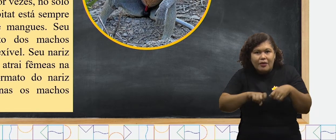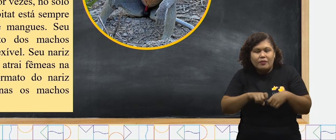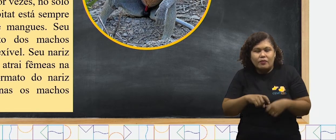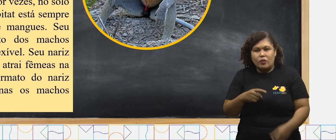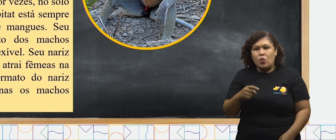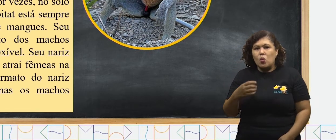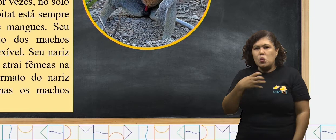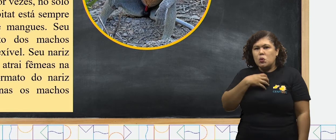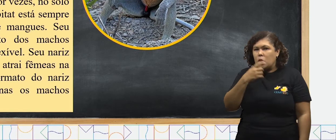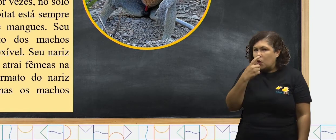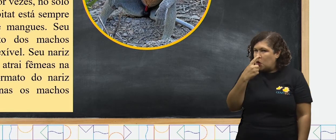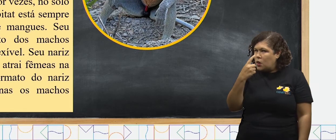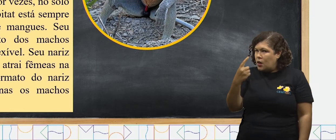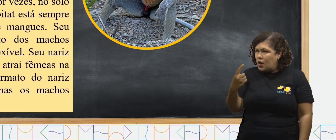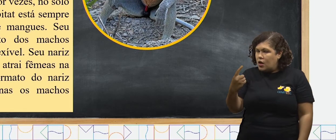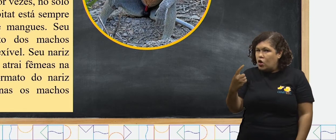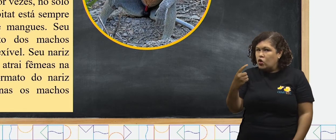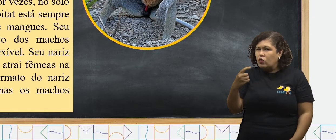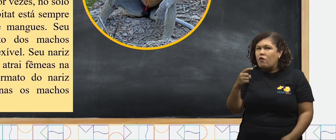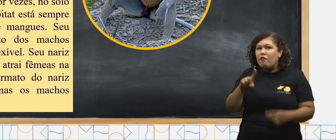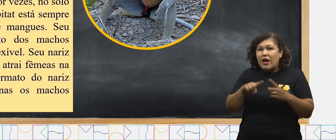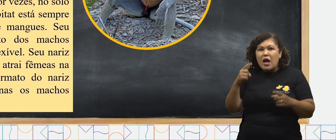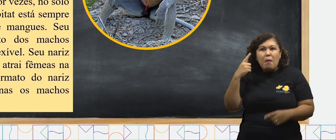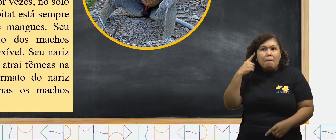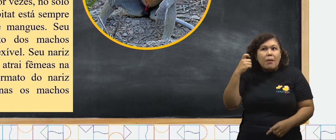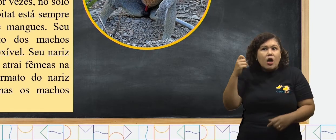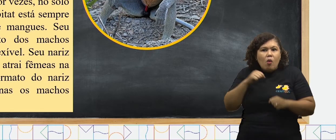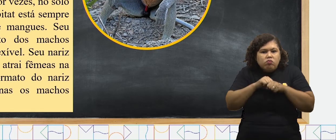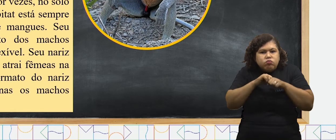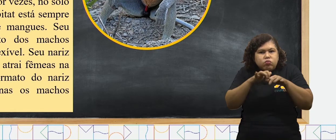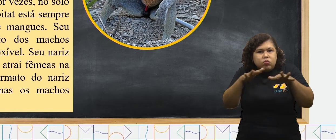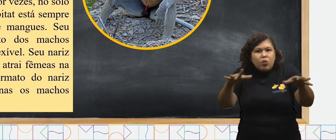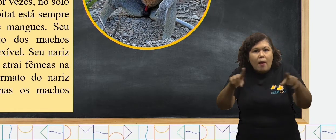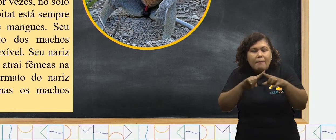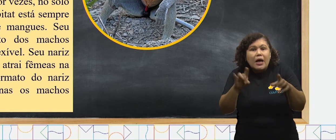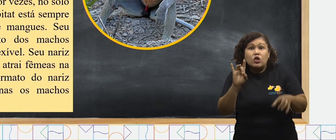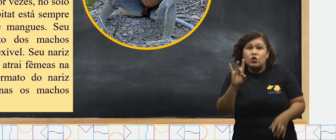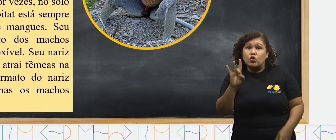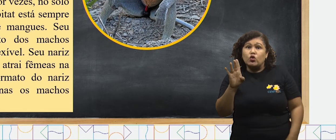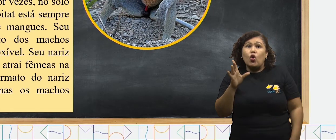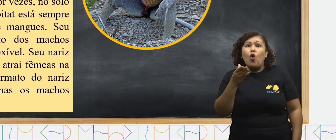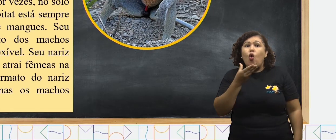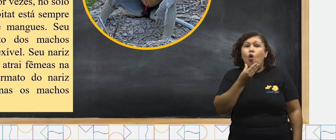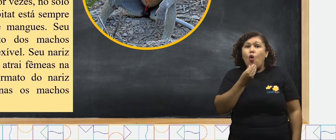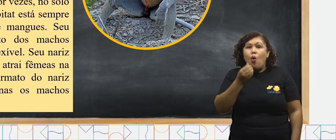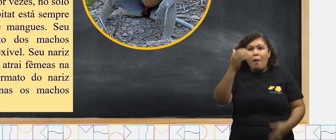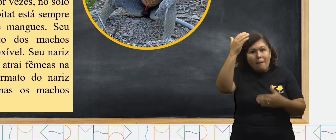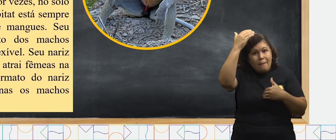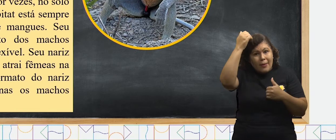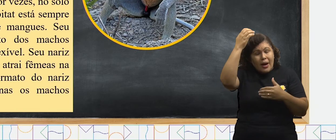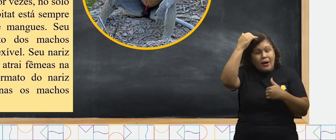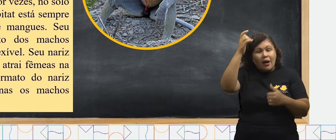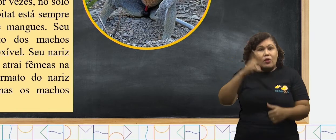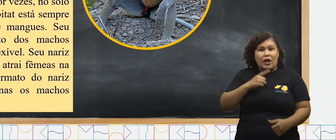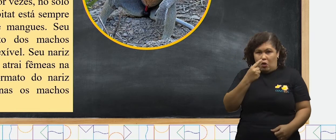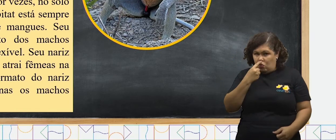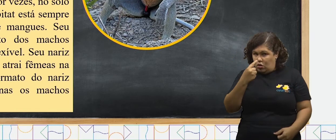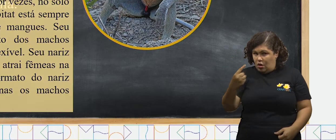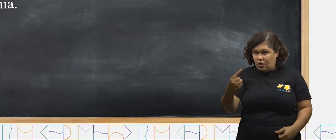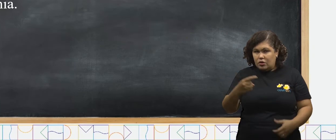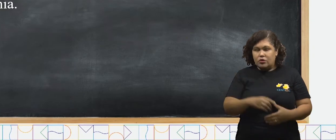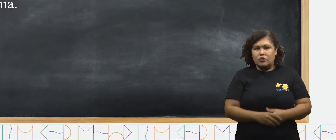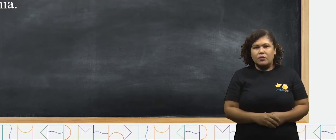do nariz amplifica o eco, porém, apenas os machos apresentam um nariz